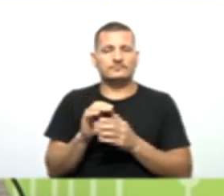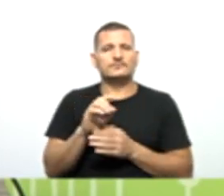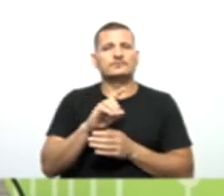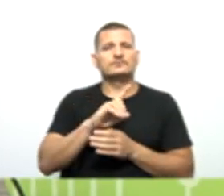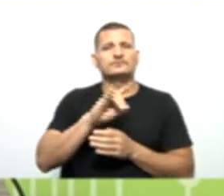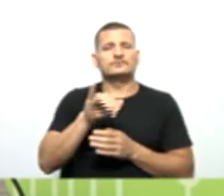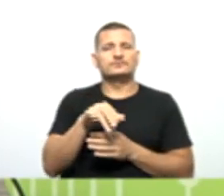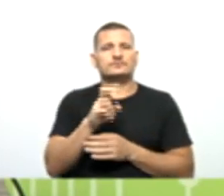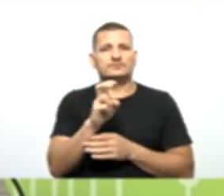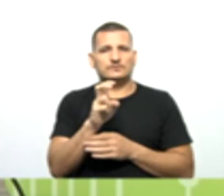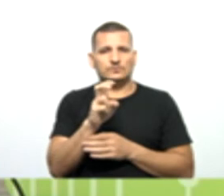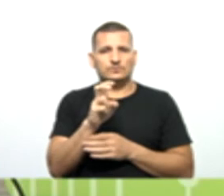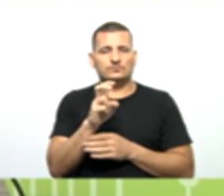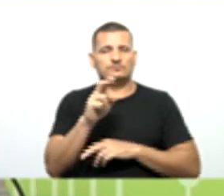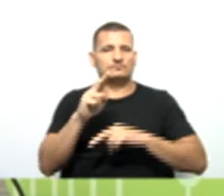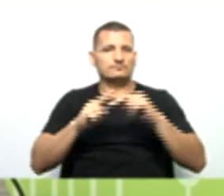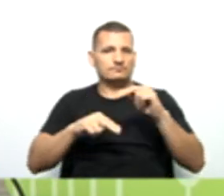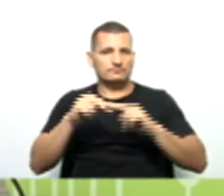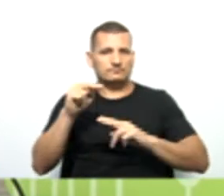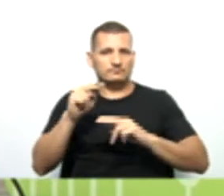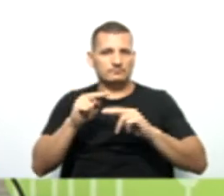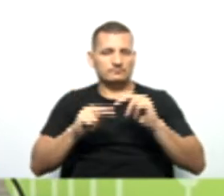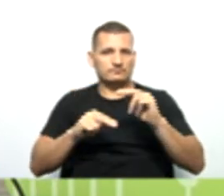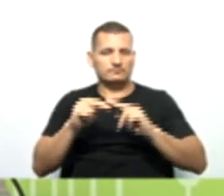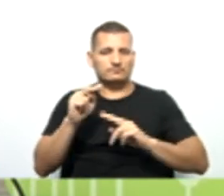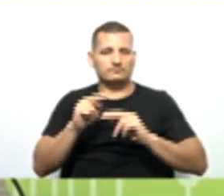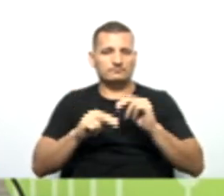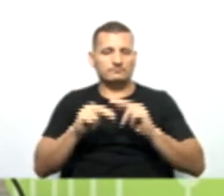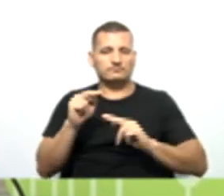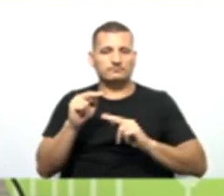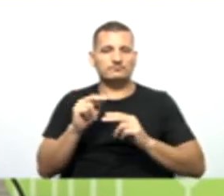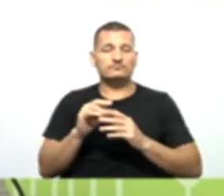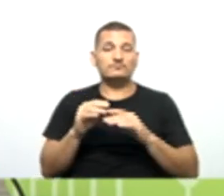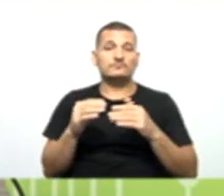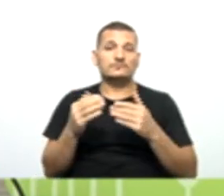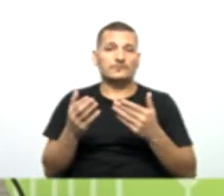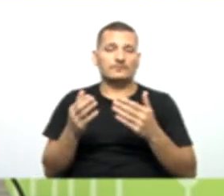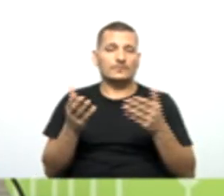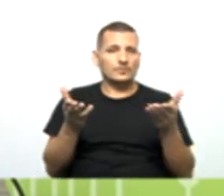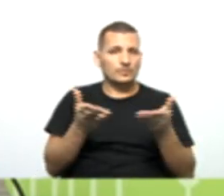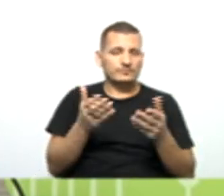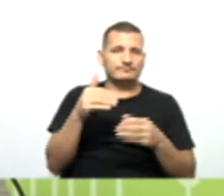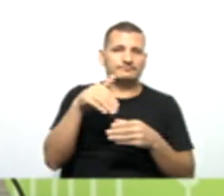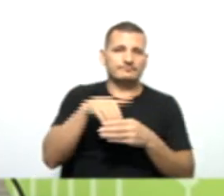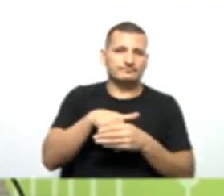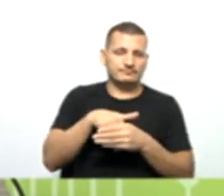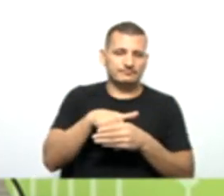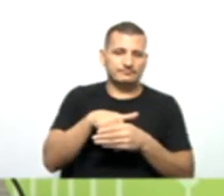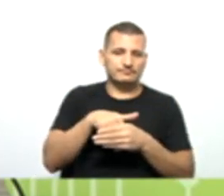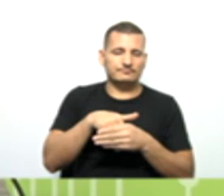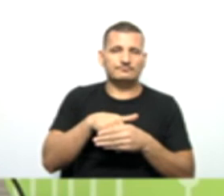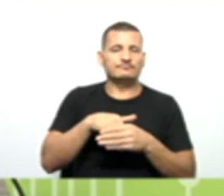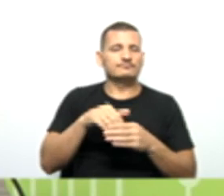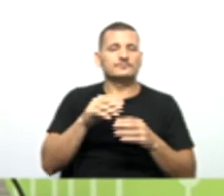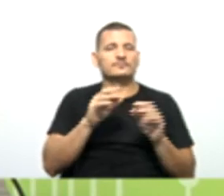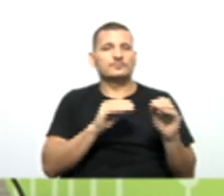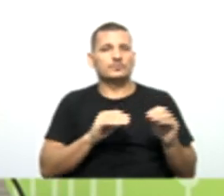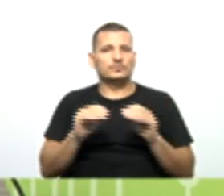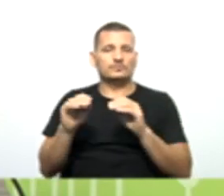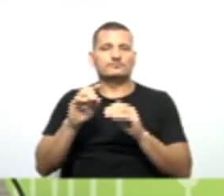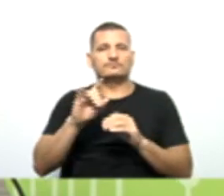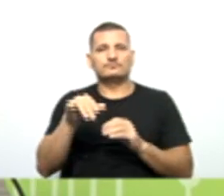no dia 5/6, tá, gente? Então, o que estava sendo previsto para ser feito hoje só vai ser realizado no